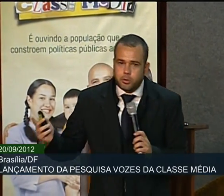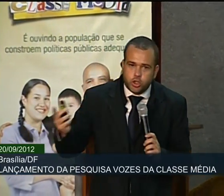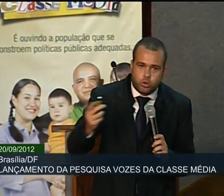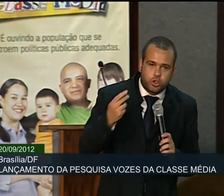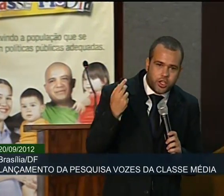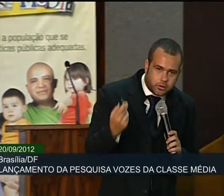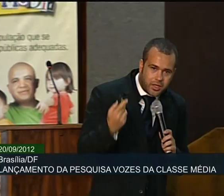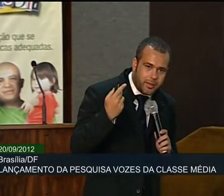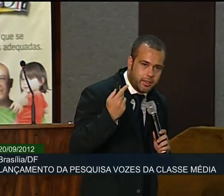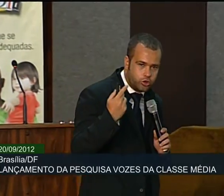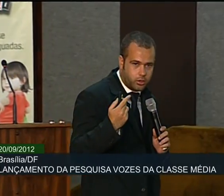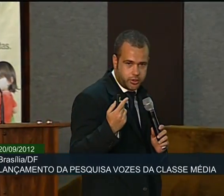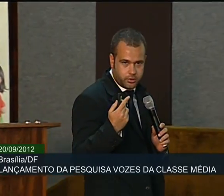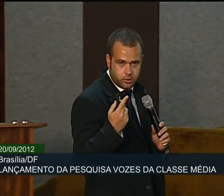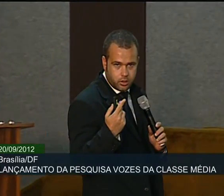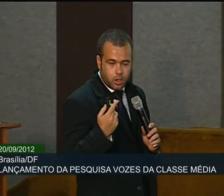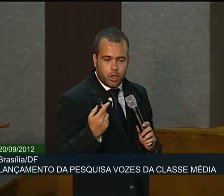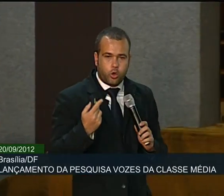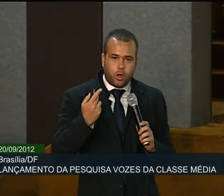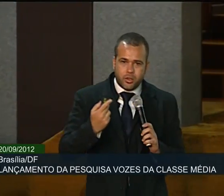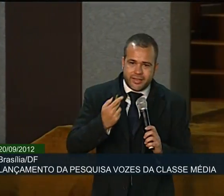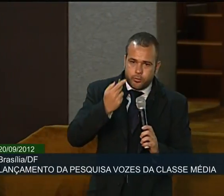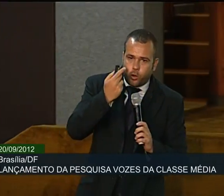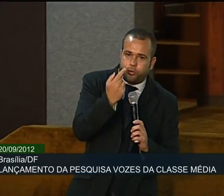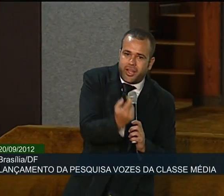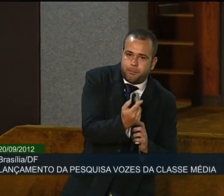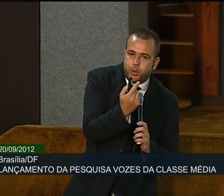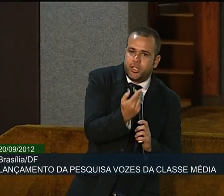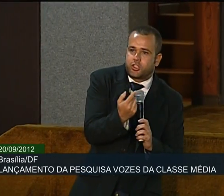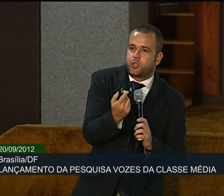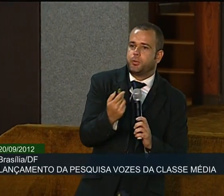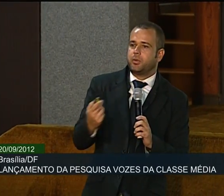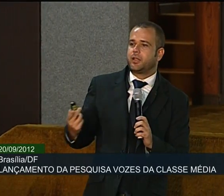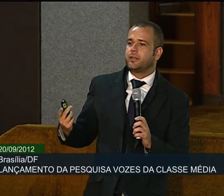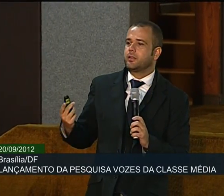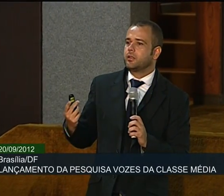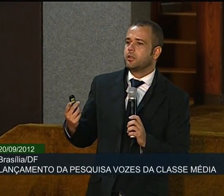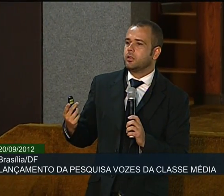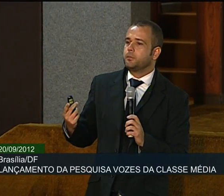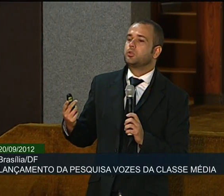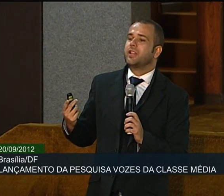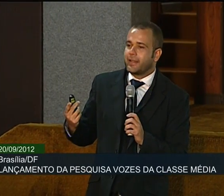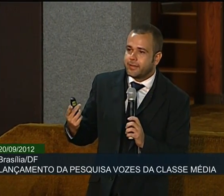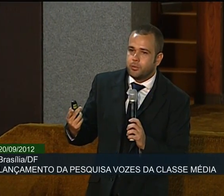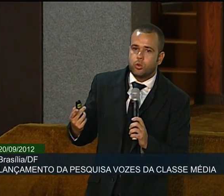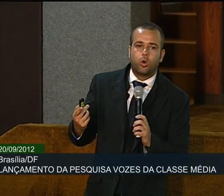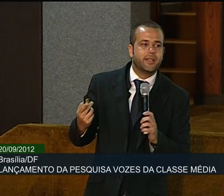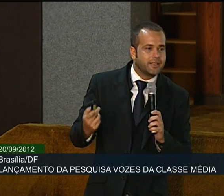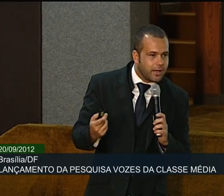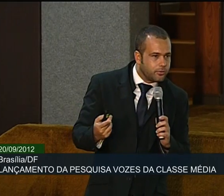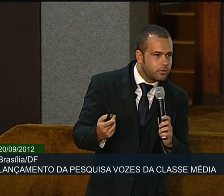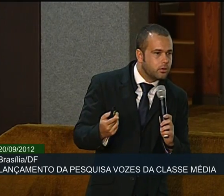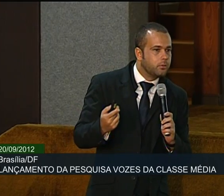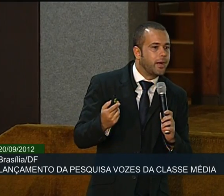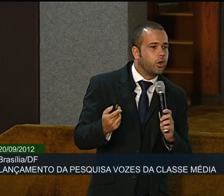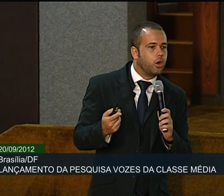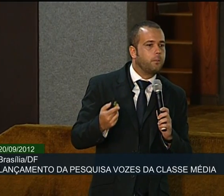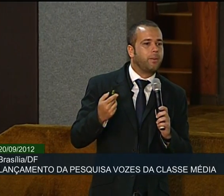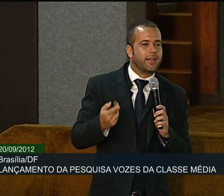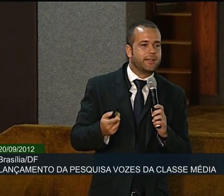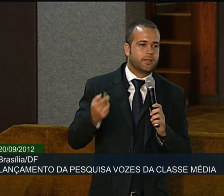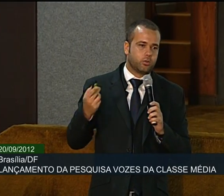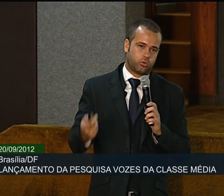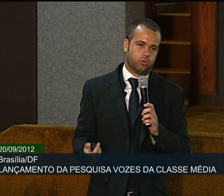Nós estamos discutindo na manhã de hoje como desenvolver políticas públicas no 18º